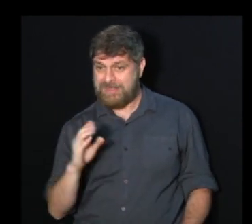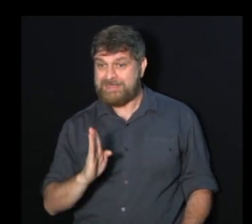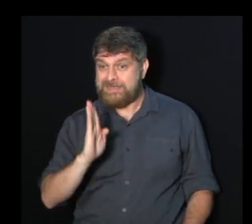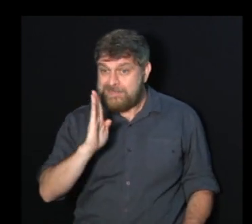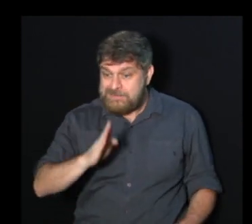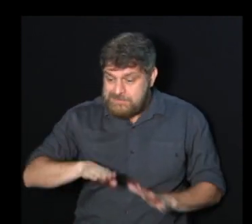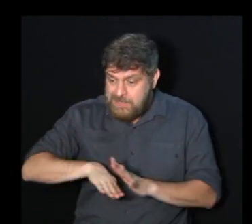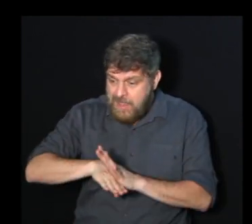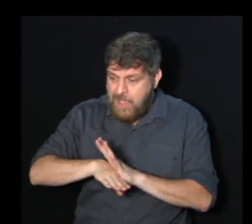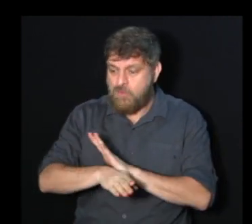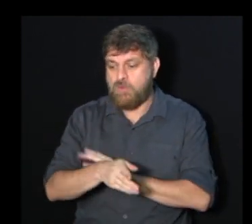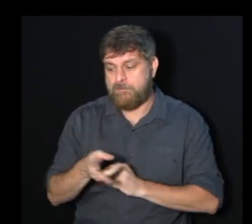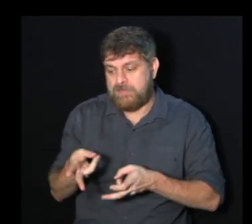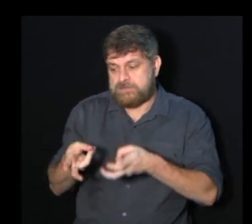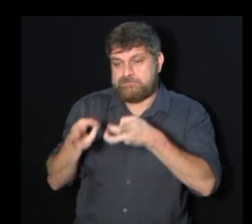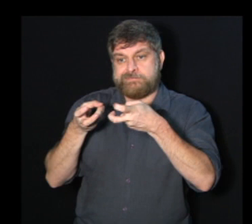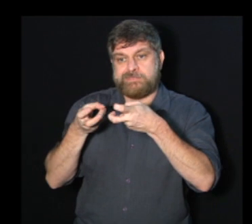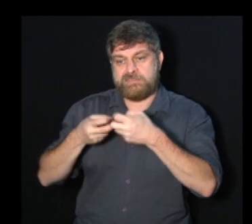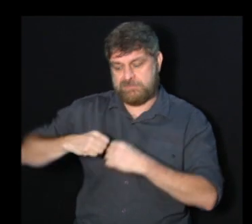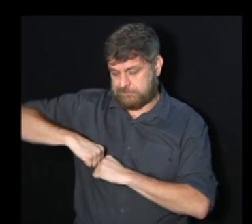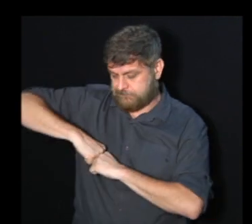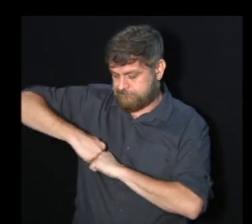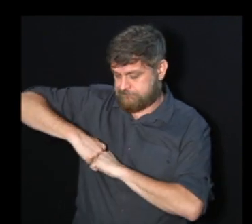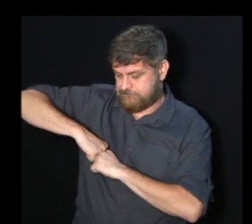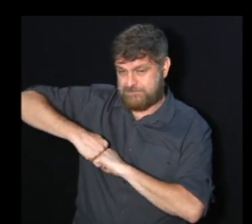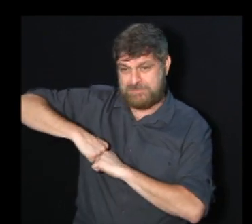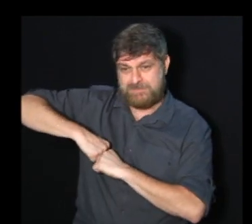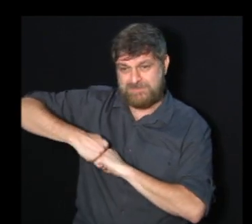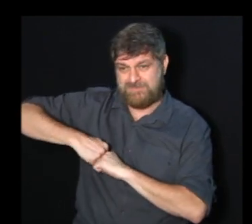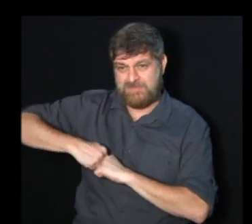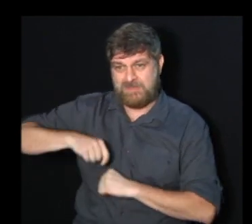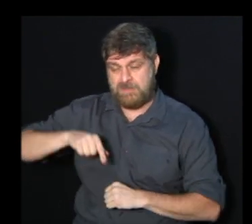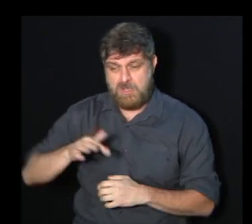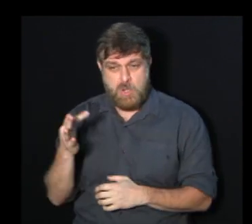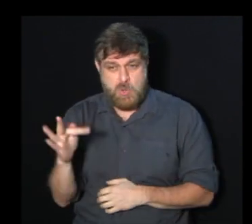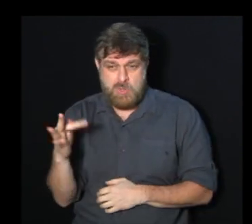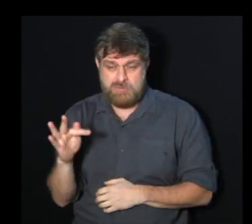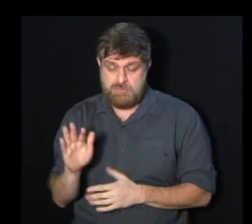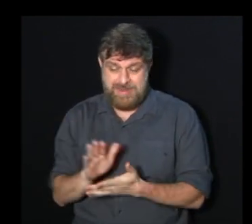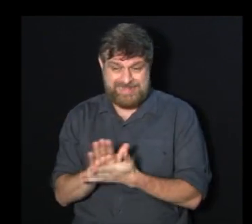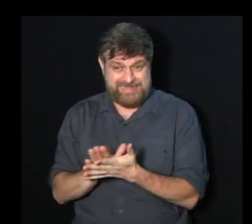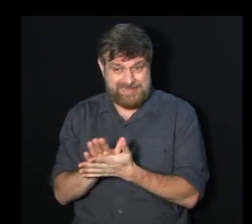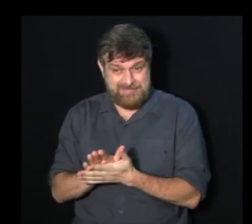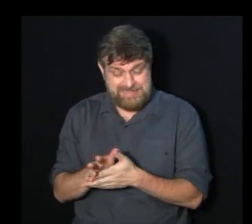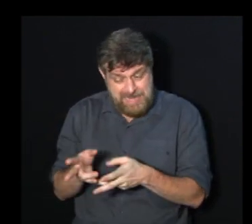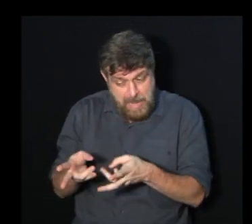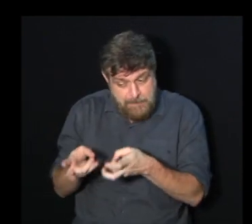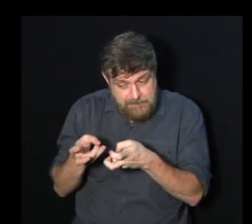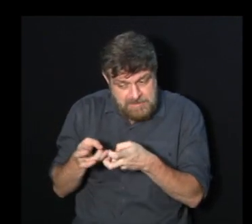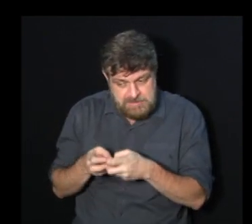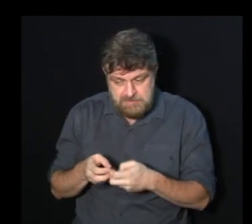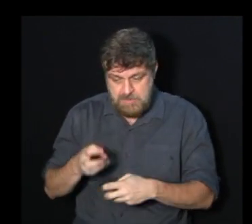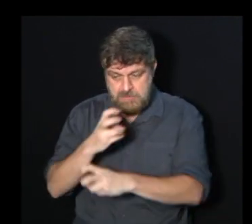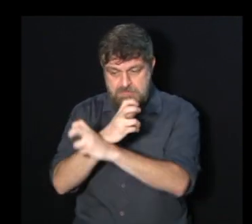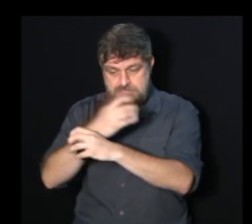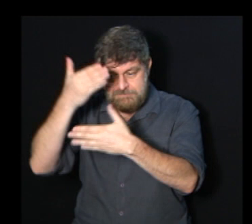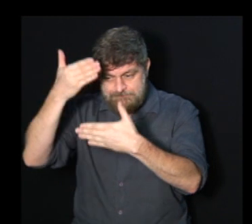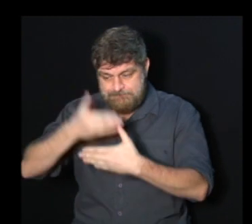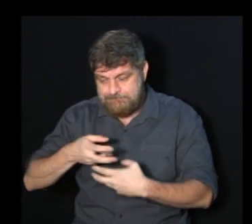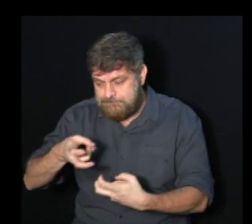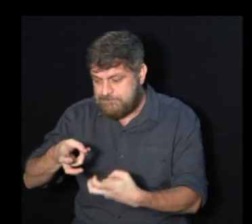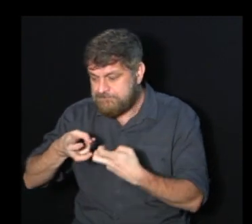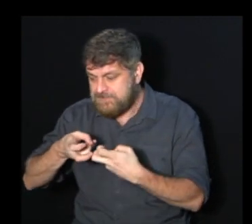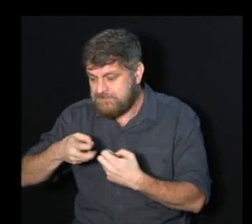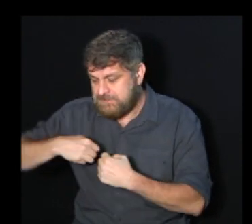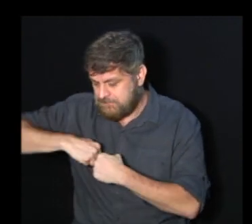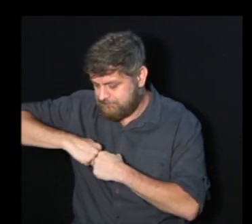costumam ter indícios de artrose. Ter indício de artrose não quer dizer que esse cara vai ter dor, tá? Mas já conseguiram constatar que já tem desgaste da cartilagem.